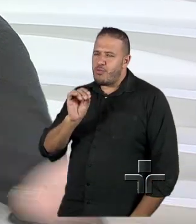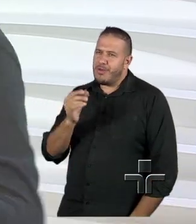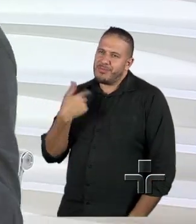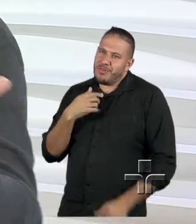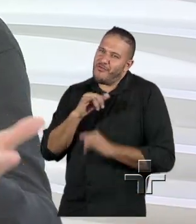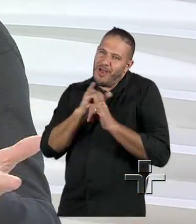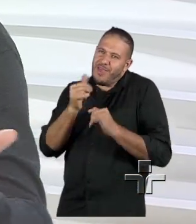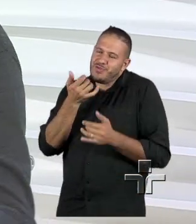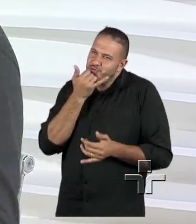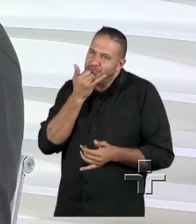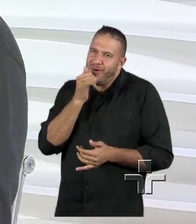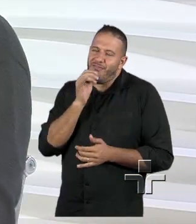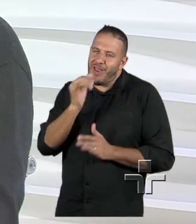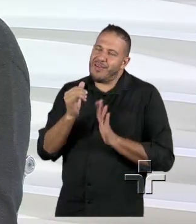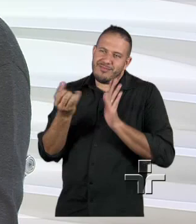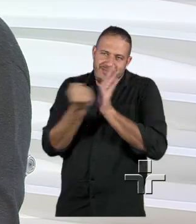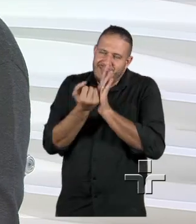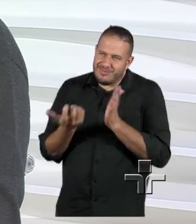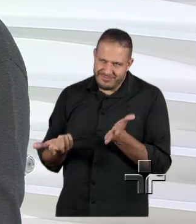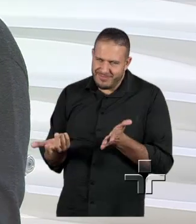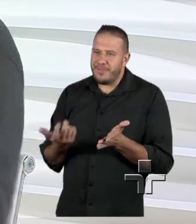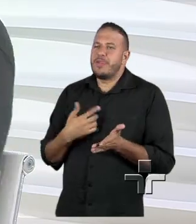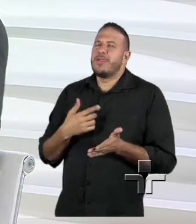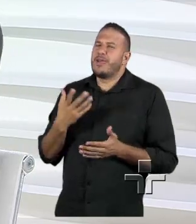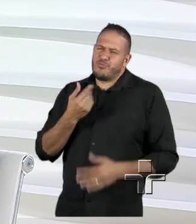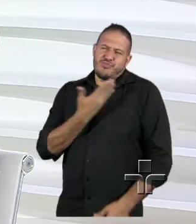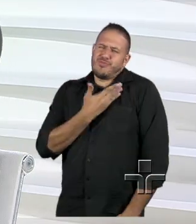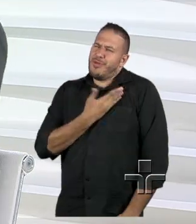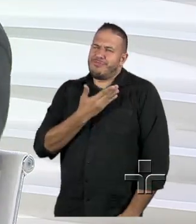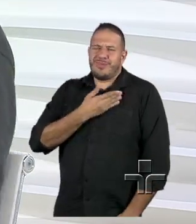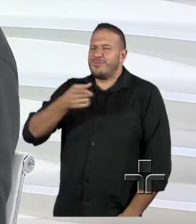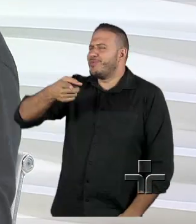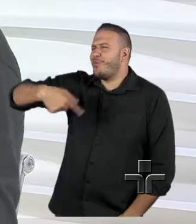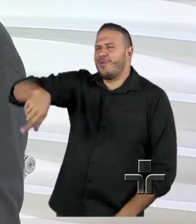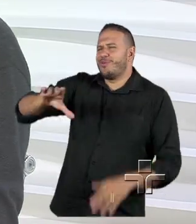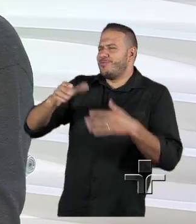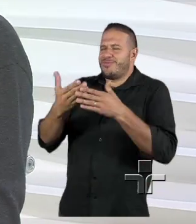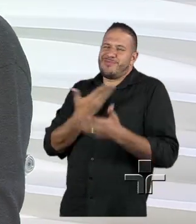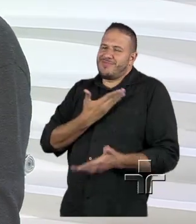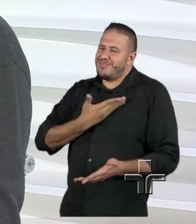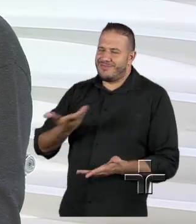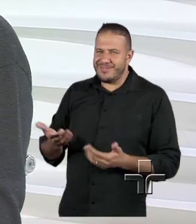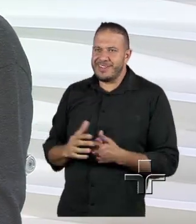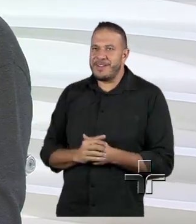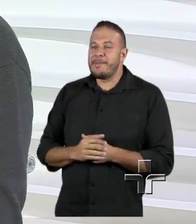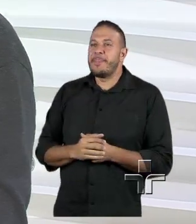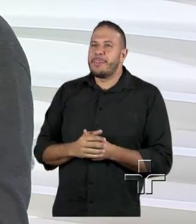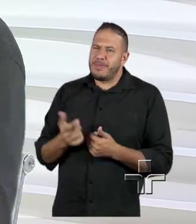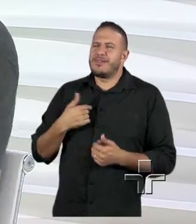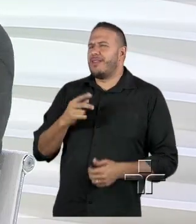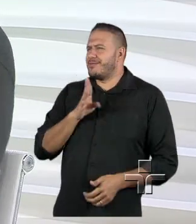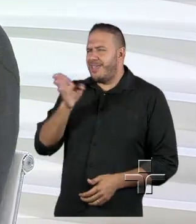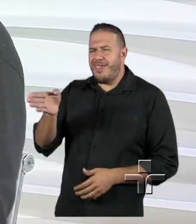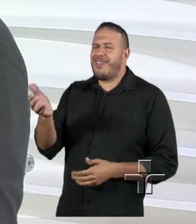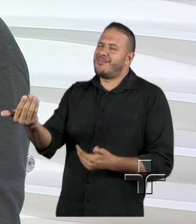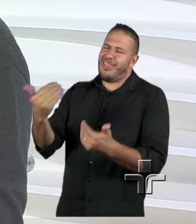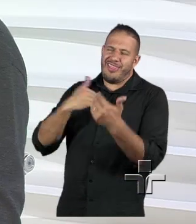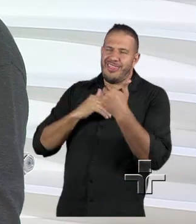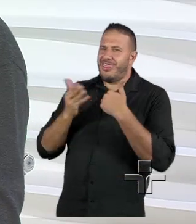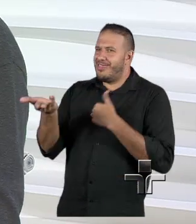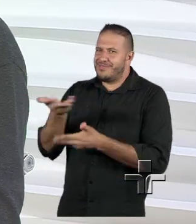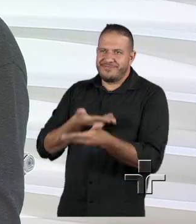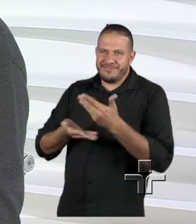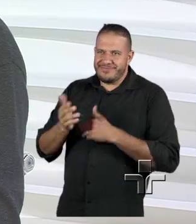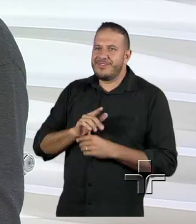admitir, porque todo mundo comprava barra de chocolate Garoto, e sou muito amigo de todo o mercado e tal. Frequento eles, às vezes nos frequentam e